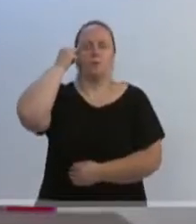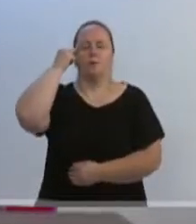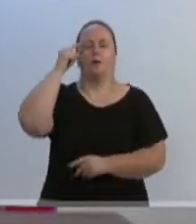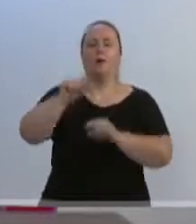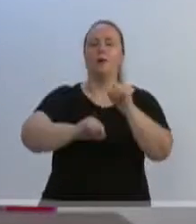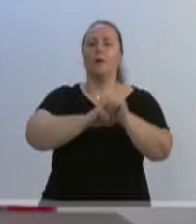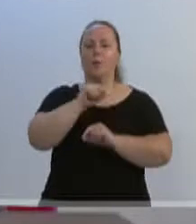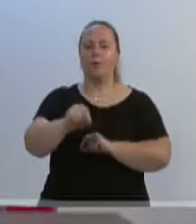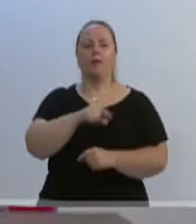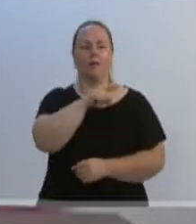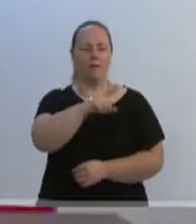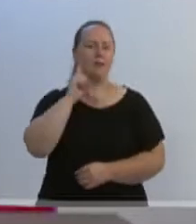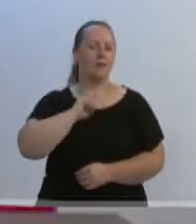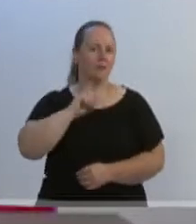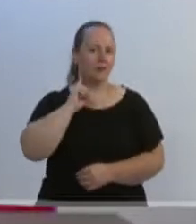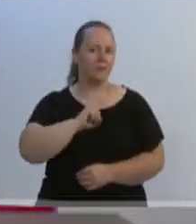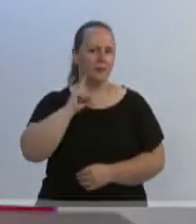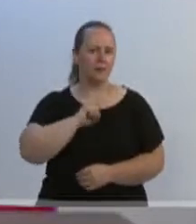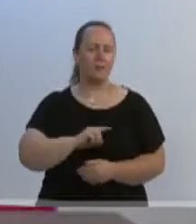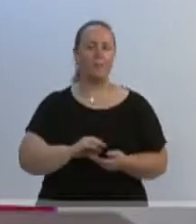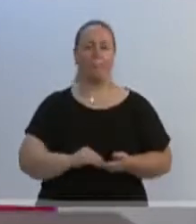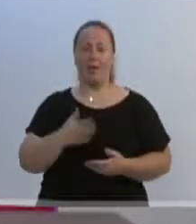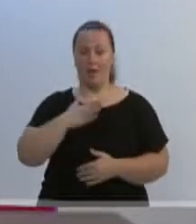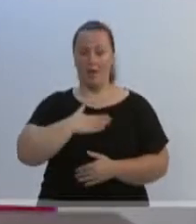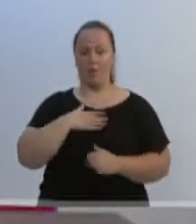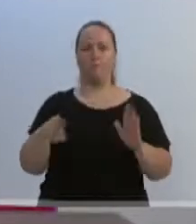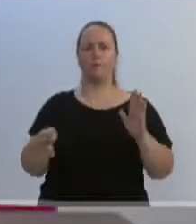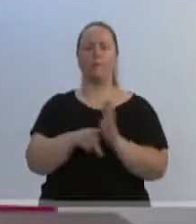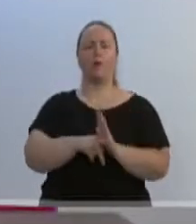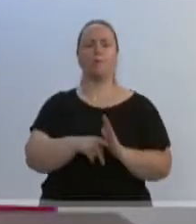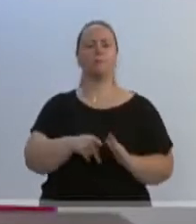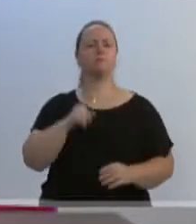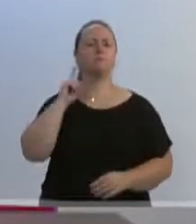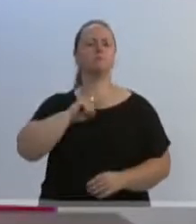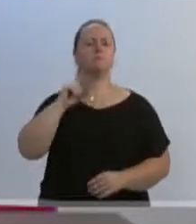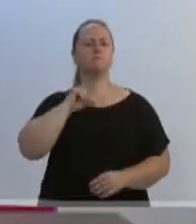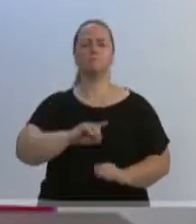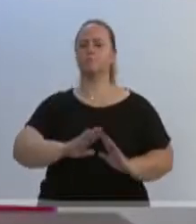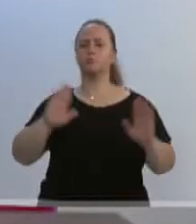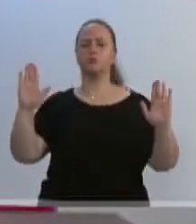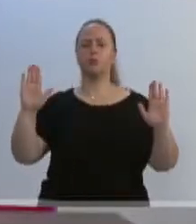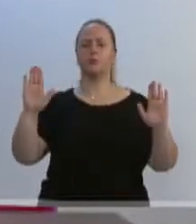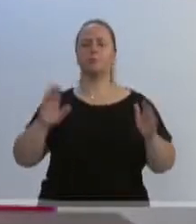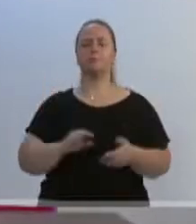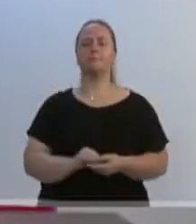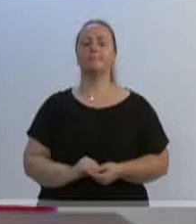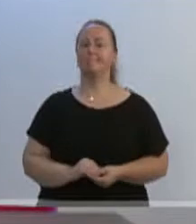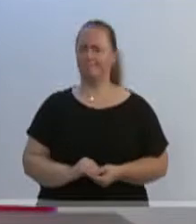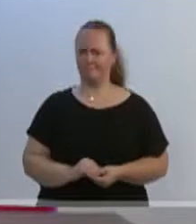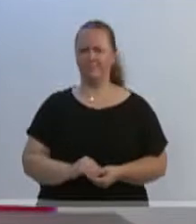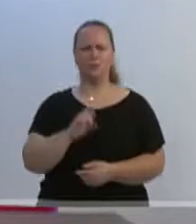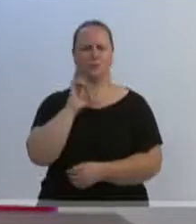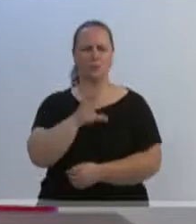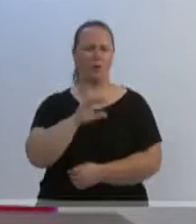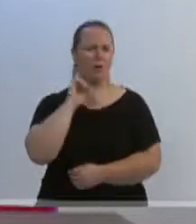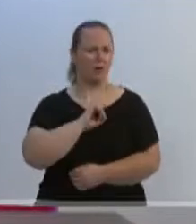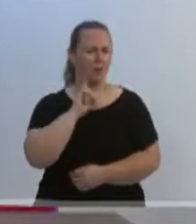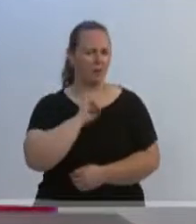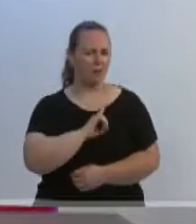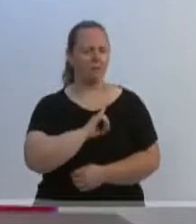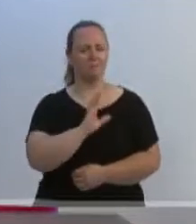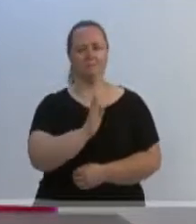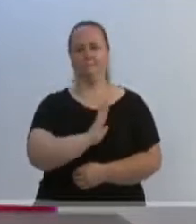também é flamenguista, e dizem, ideologicamente, eu sou só Flamengo. Ser só Flamengo não é correto ser como ser